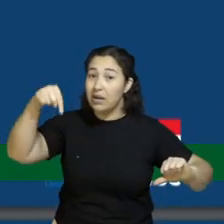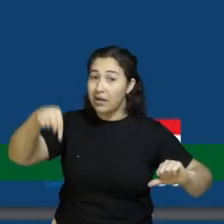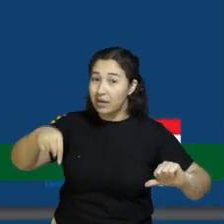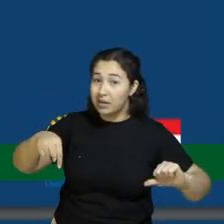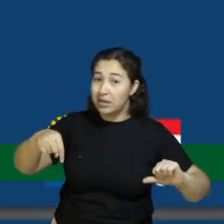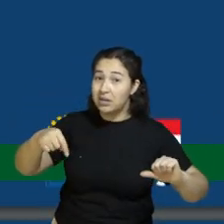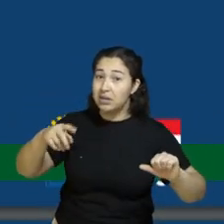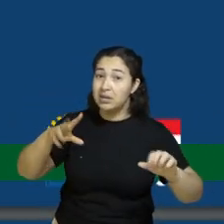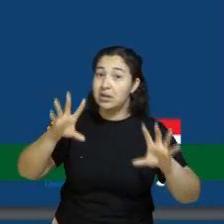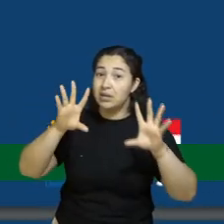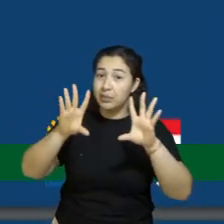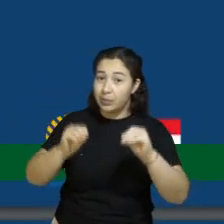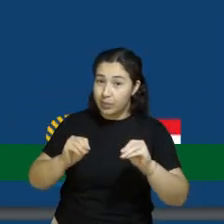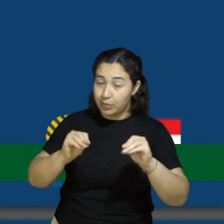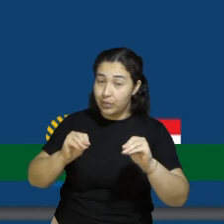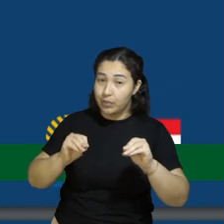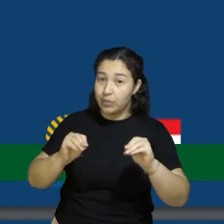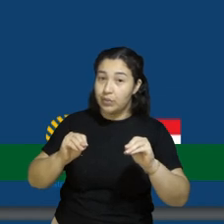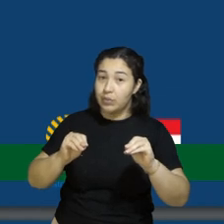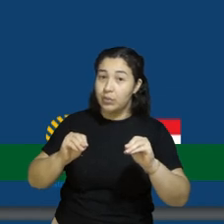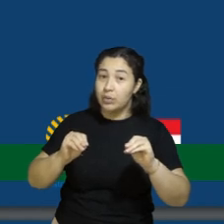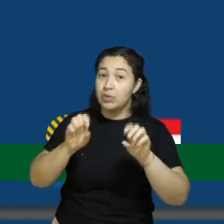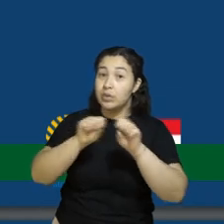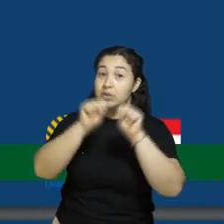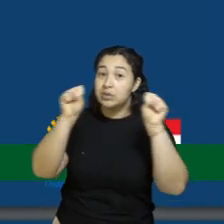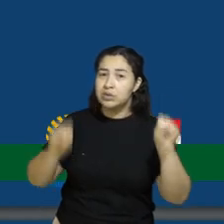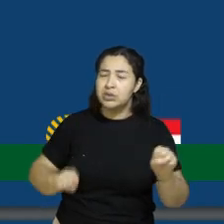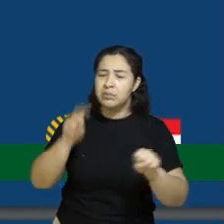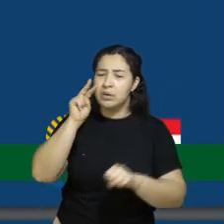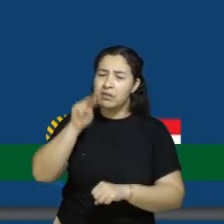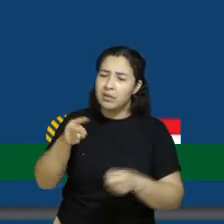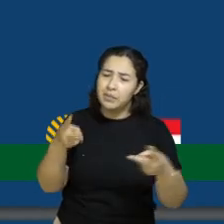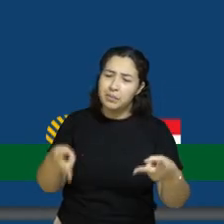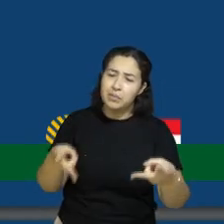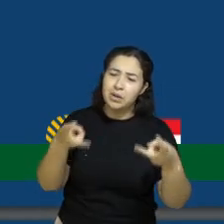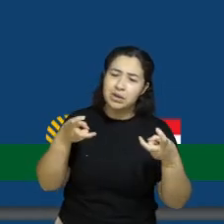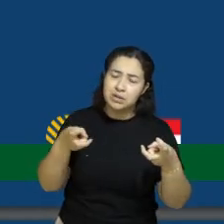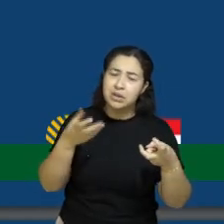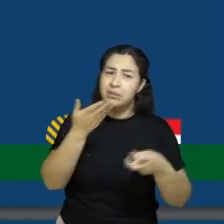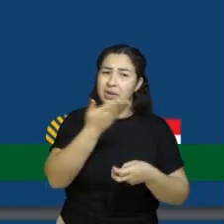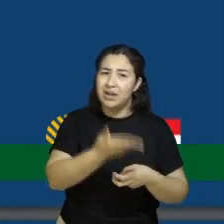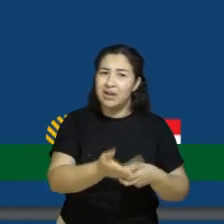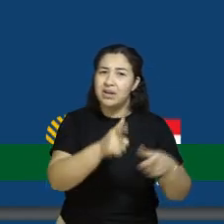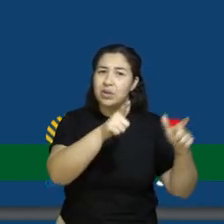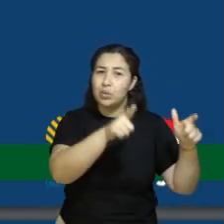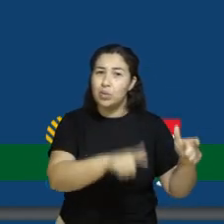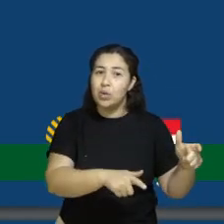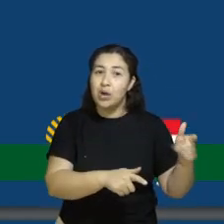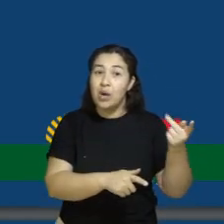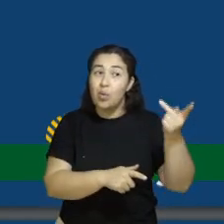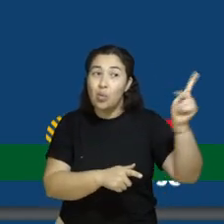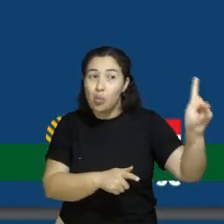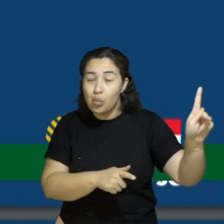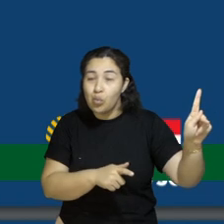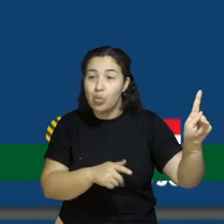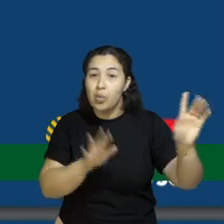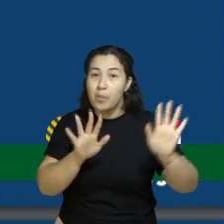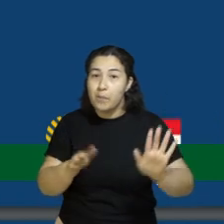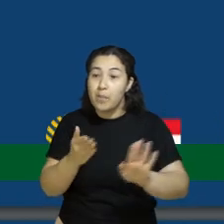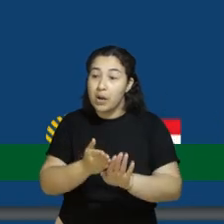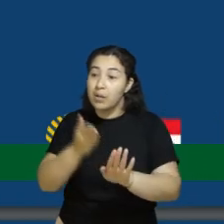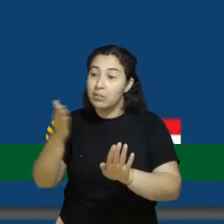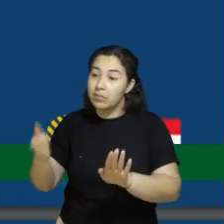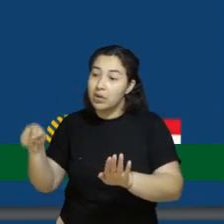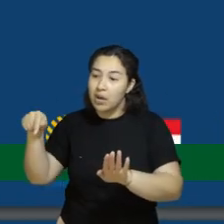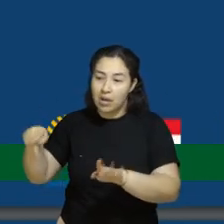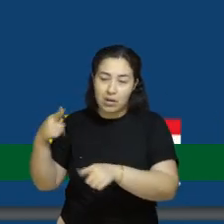desligado esse alimentador, o sistema visualiza que a fonte é de Itapiranga e vê que não tem defeito para frente, porque o